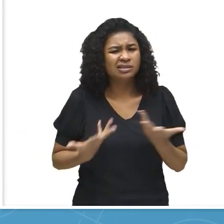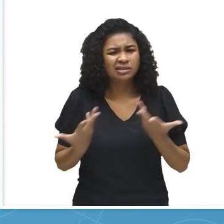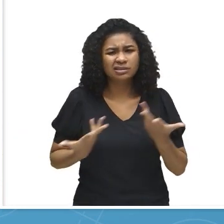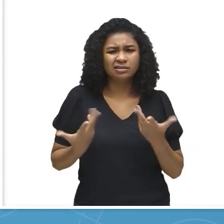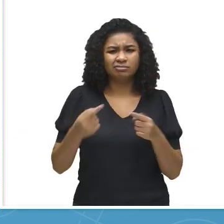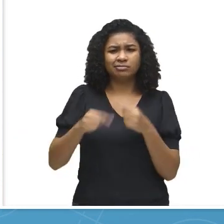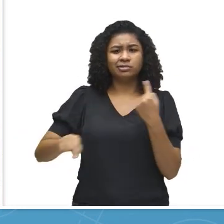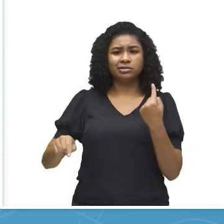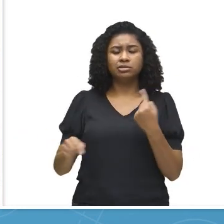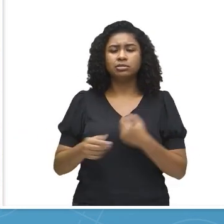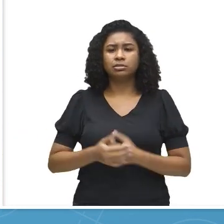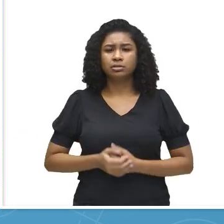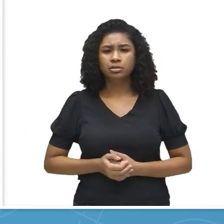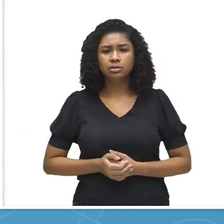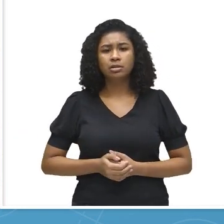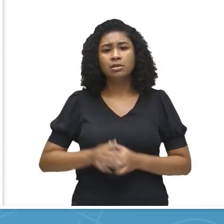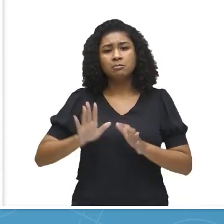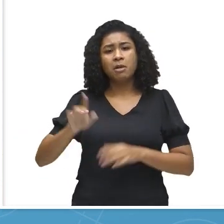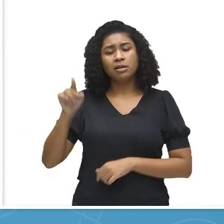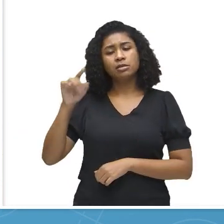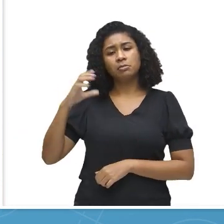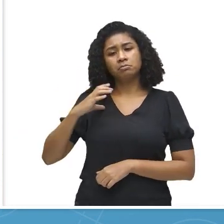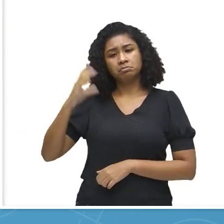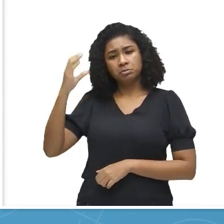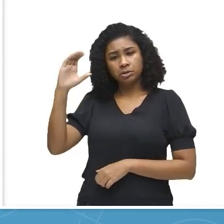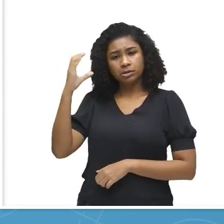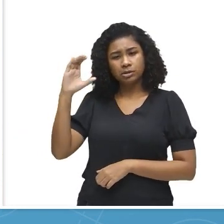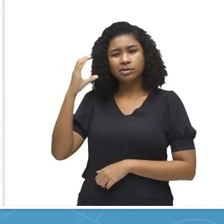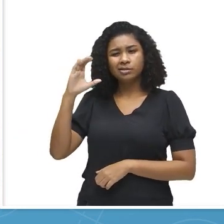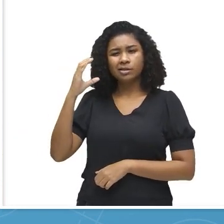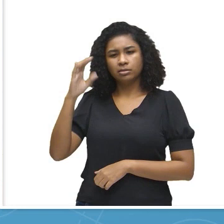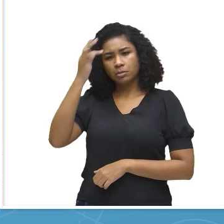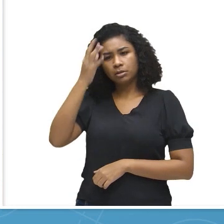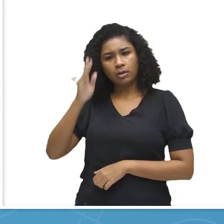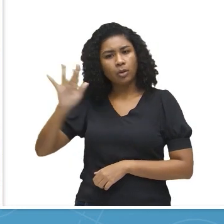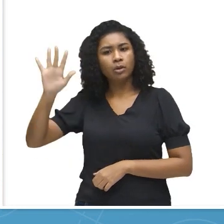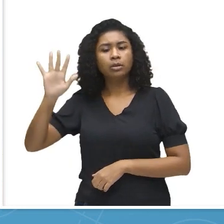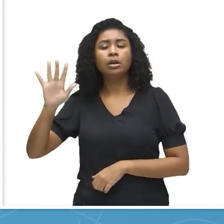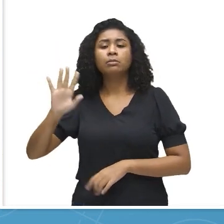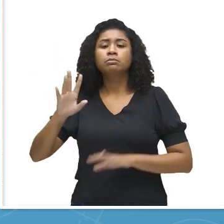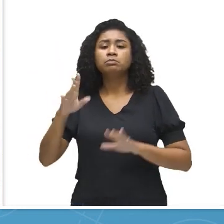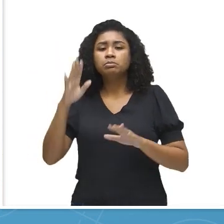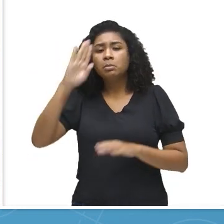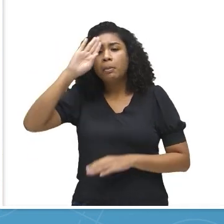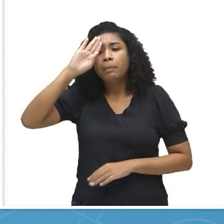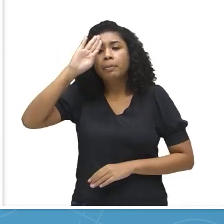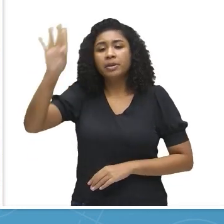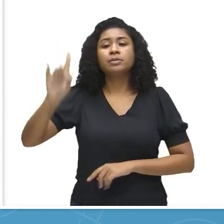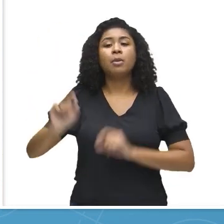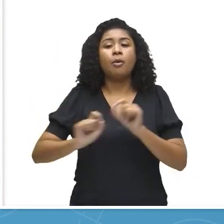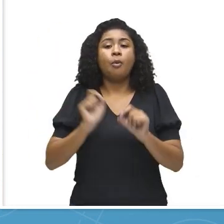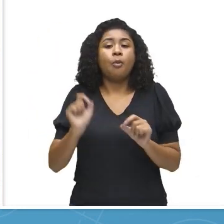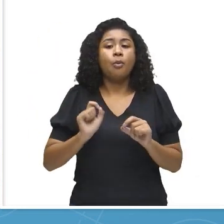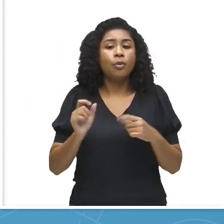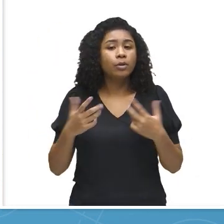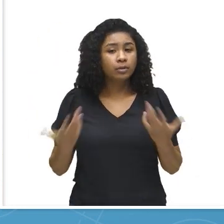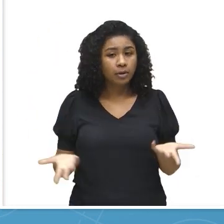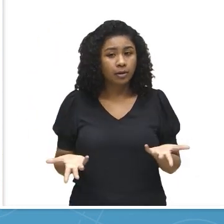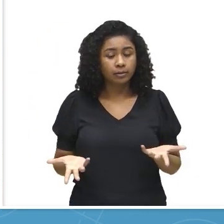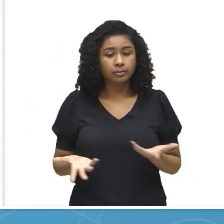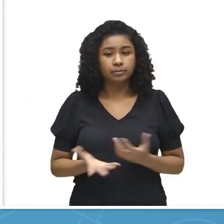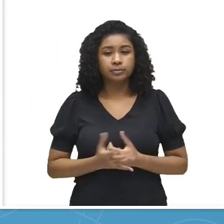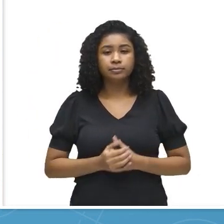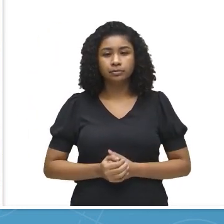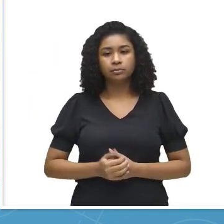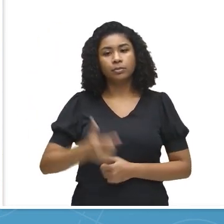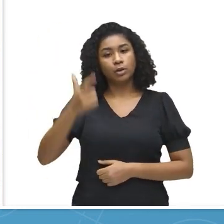ideológica com base cientificista que mais se destacou nessa época foi, mais uma vez aqui a gente vai